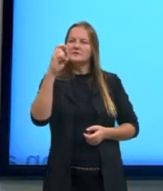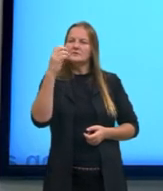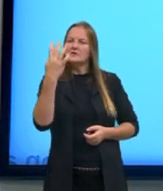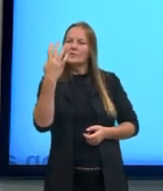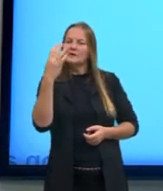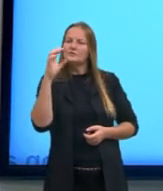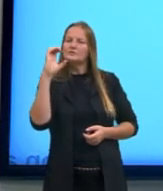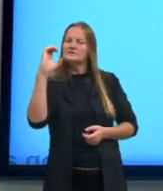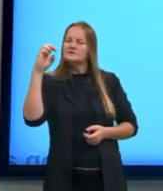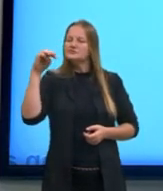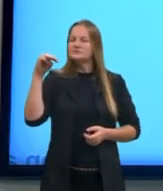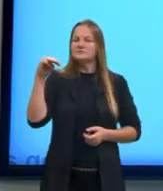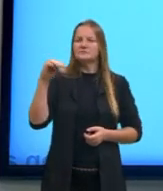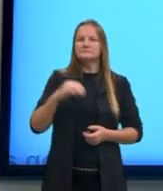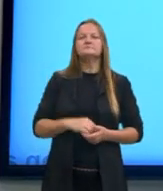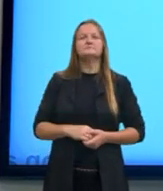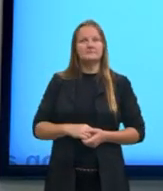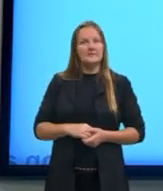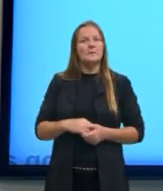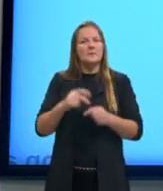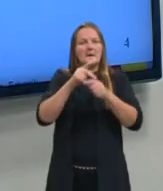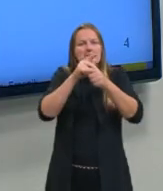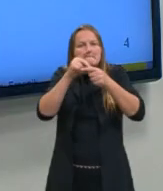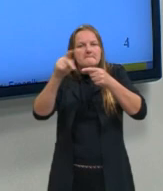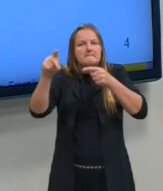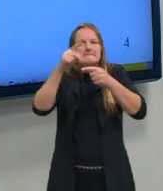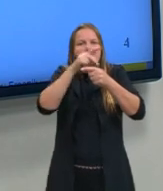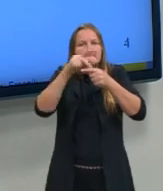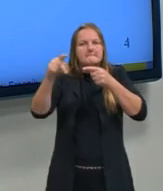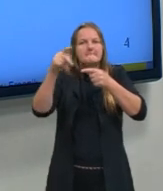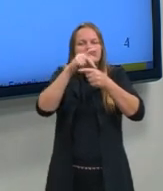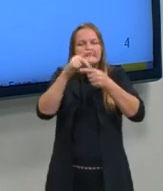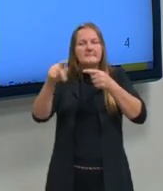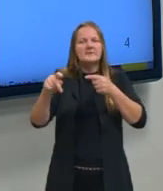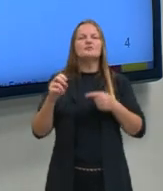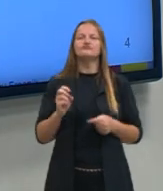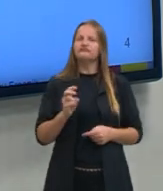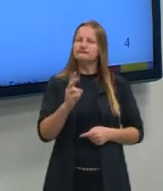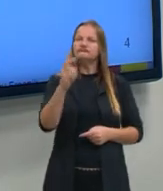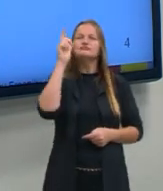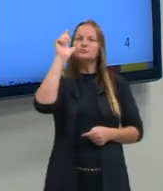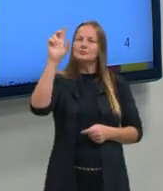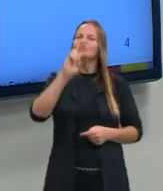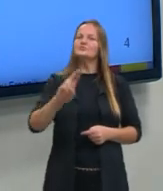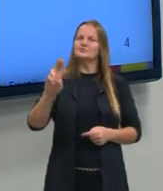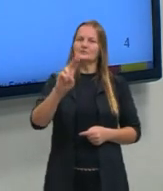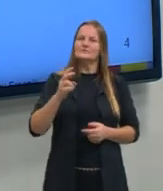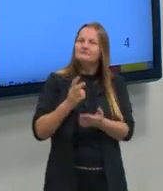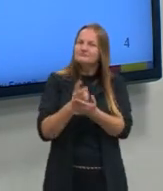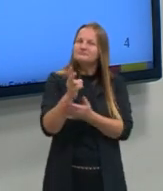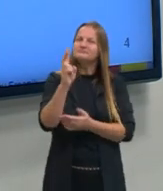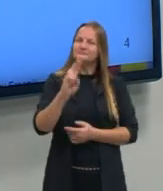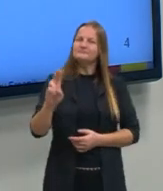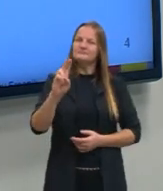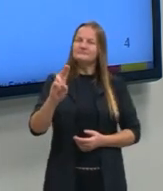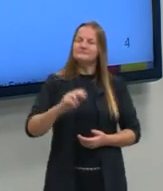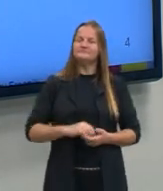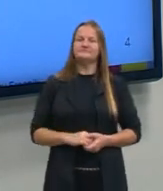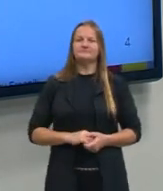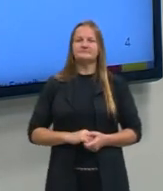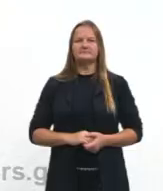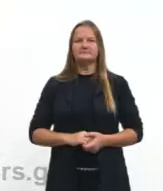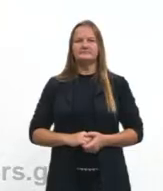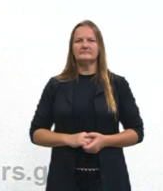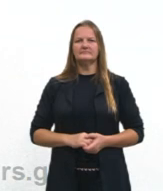2,54 cm então isso foi padronizado né para que a gente ainda conseguisse utilizar polegada hoje em